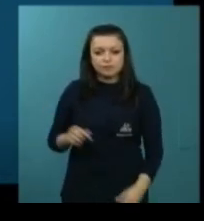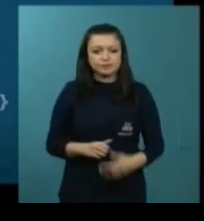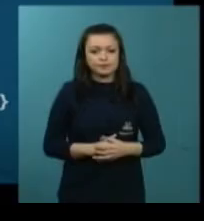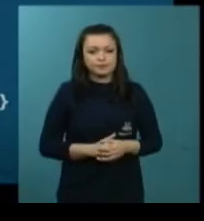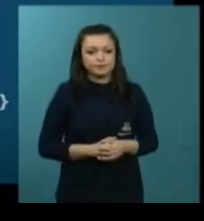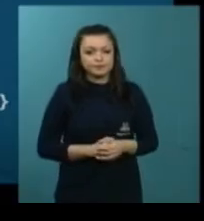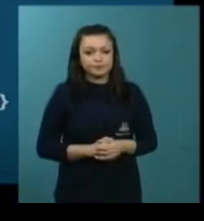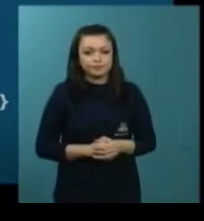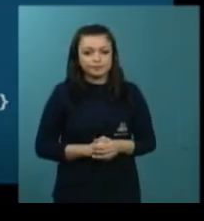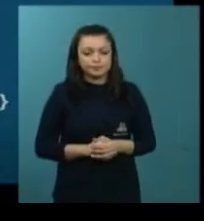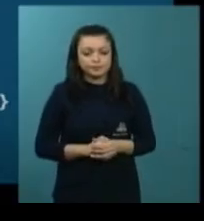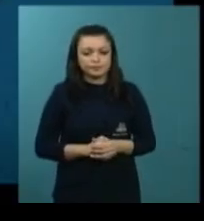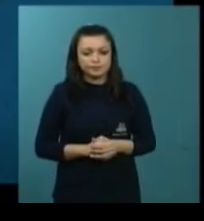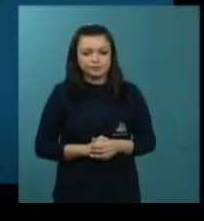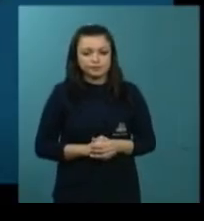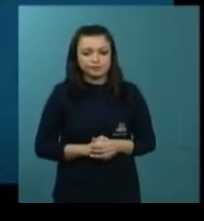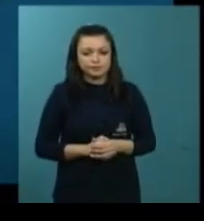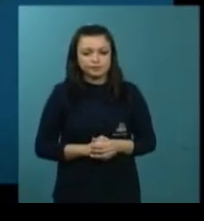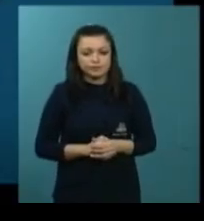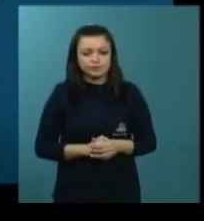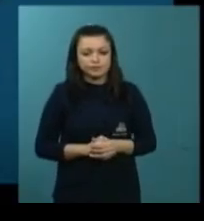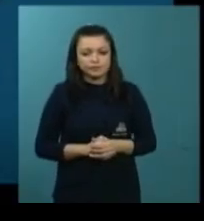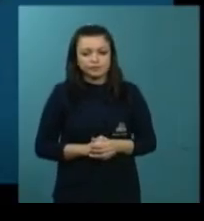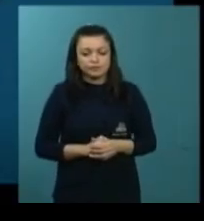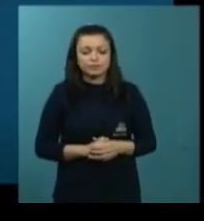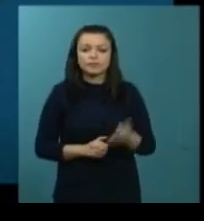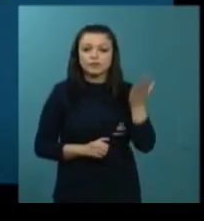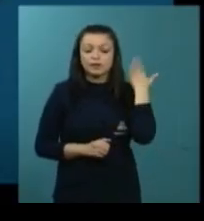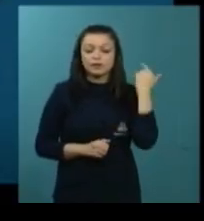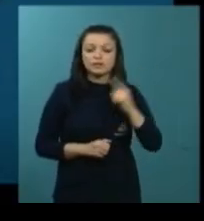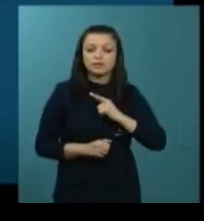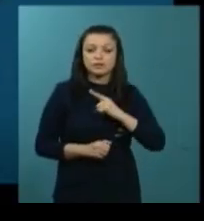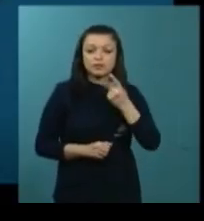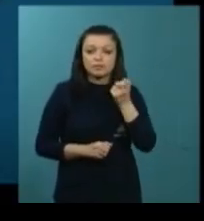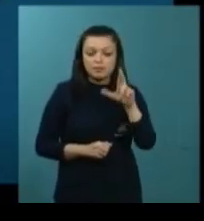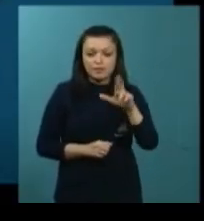observem que eu tinha o par